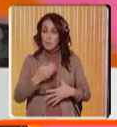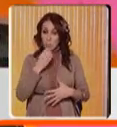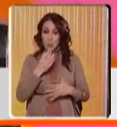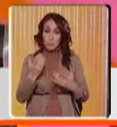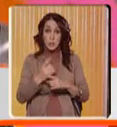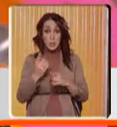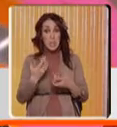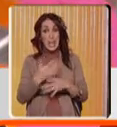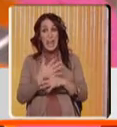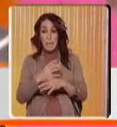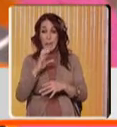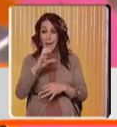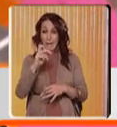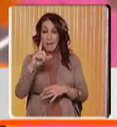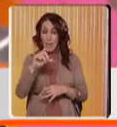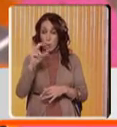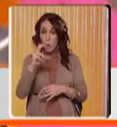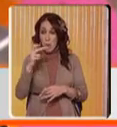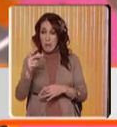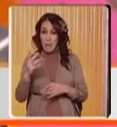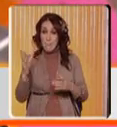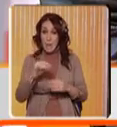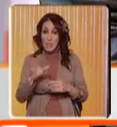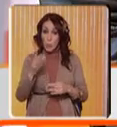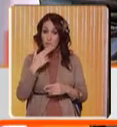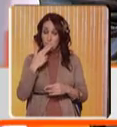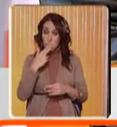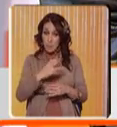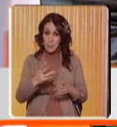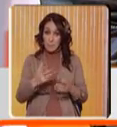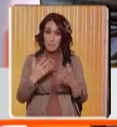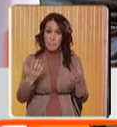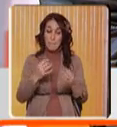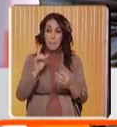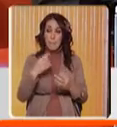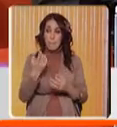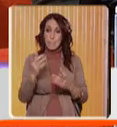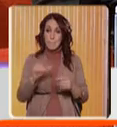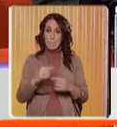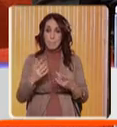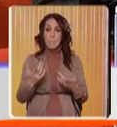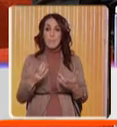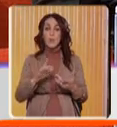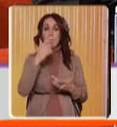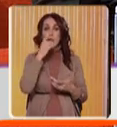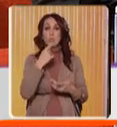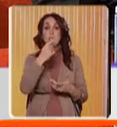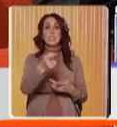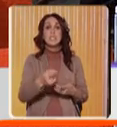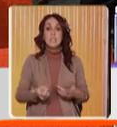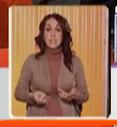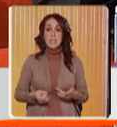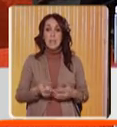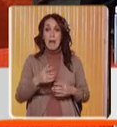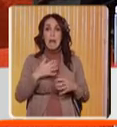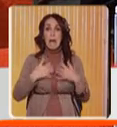organismo acaba por queimar mais calorias, pois, do que aquilo que queima quando não se fuma. E depois temos o próprio efeito, como as pessoas dizem ali,